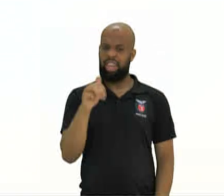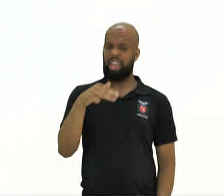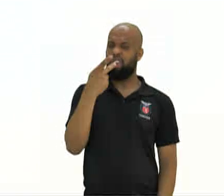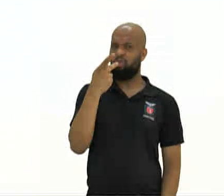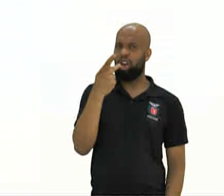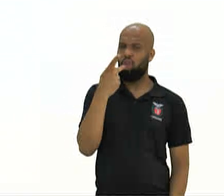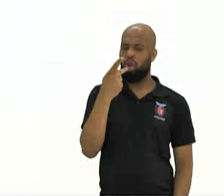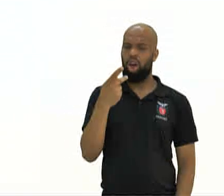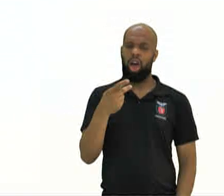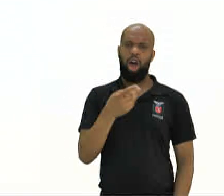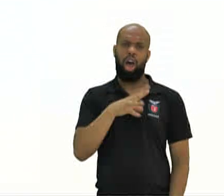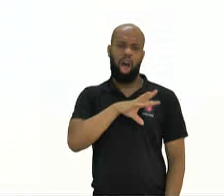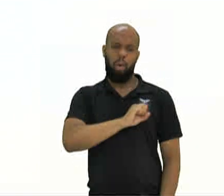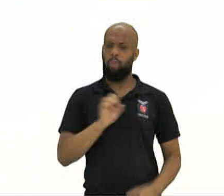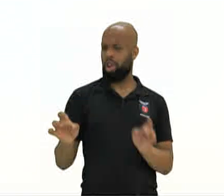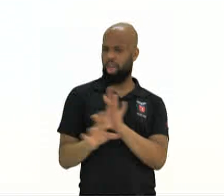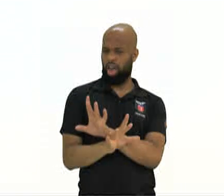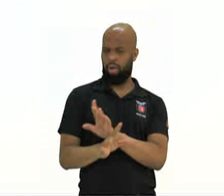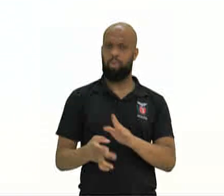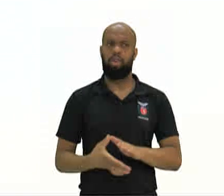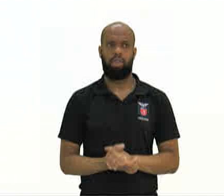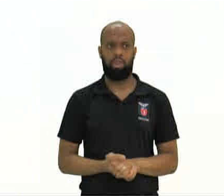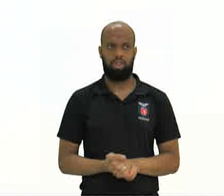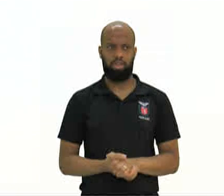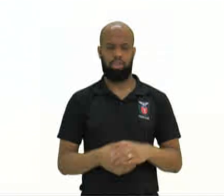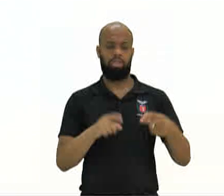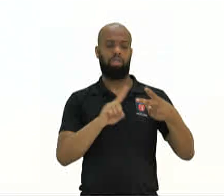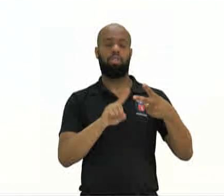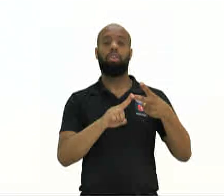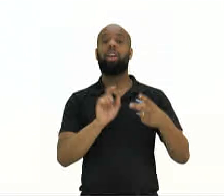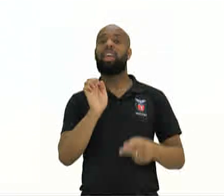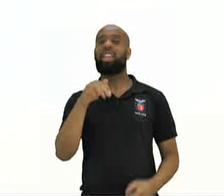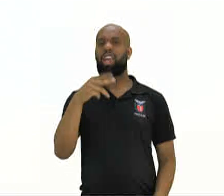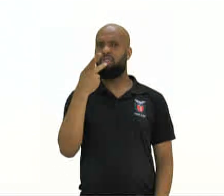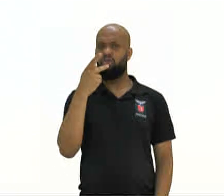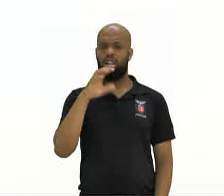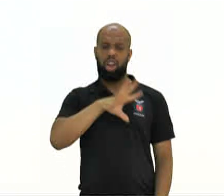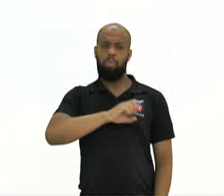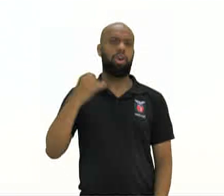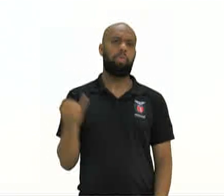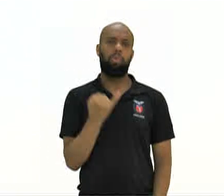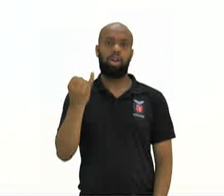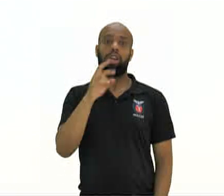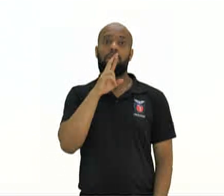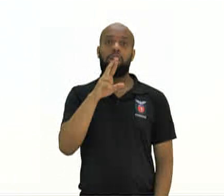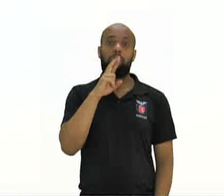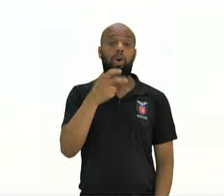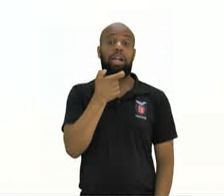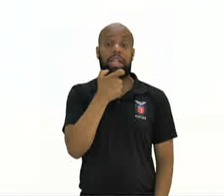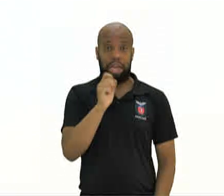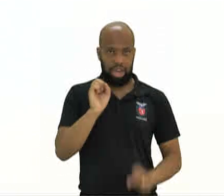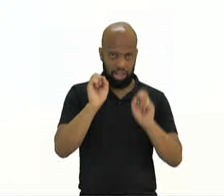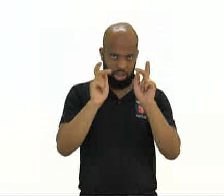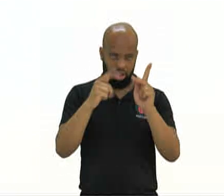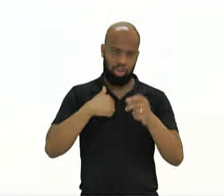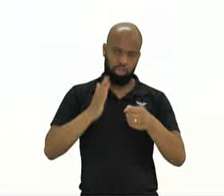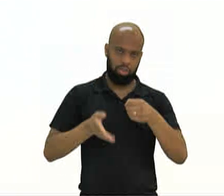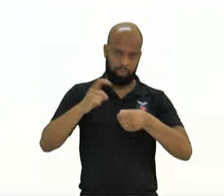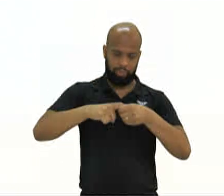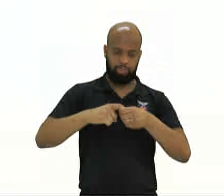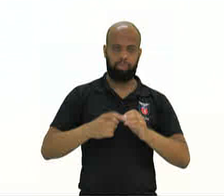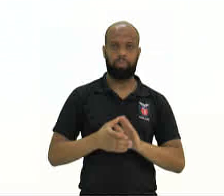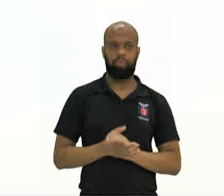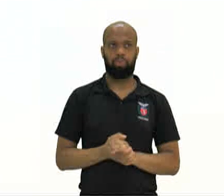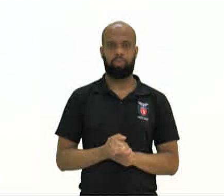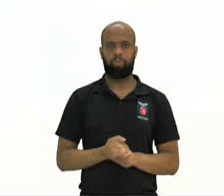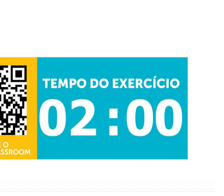amor é temporário? And who said love is important? Quem disse que o amor é importante? Respostas em inglês. Já volto para conferir.